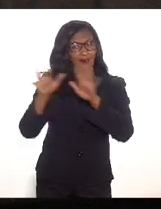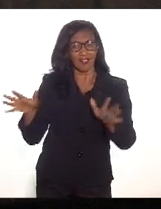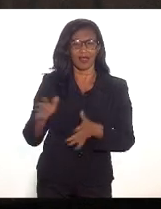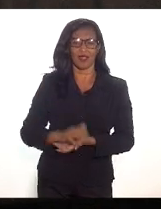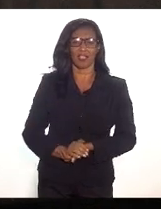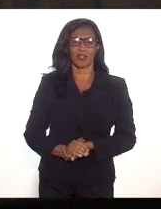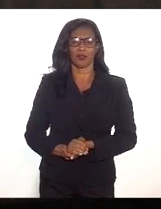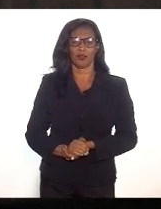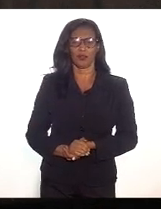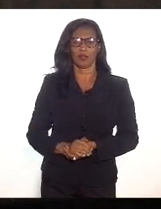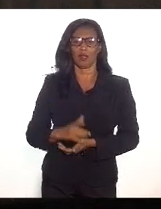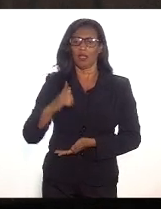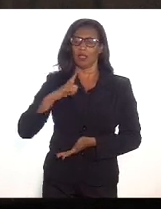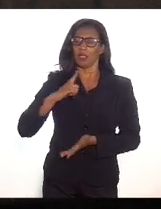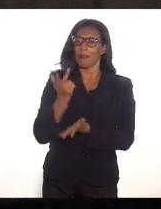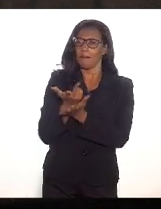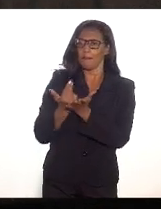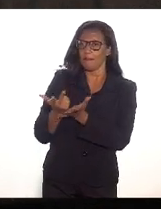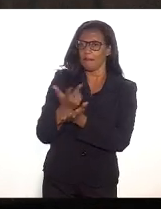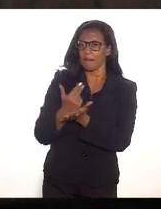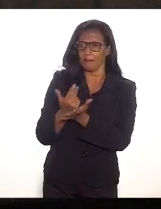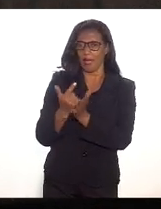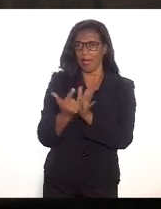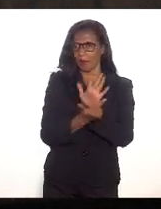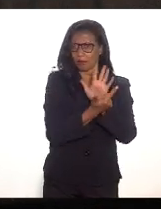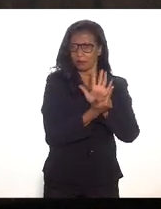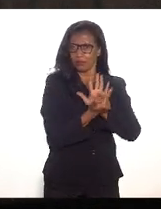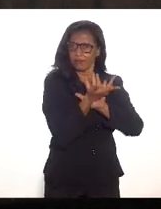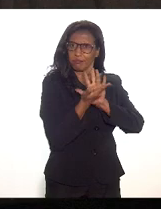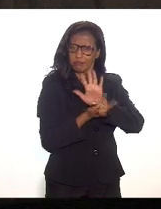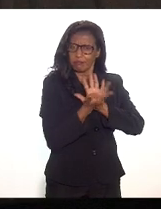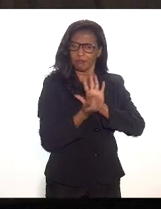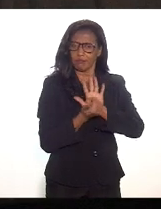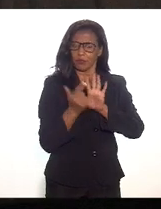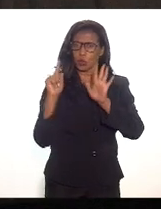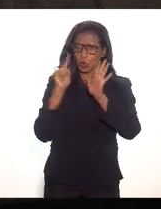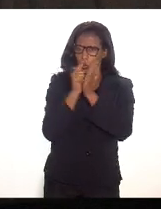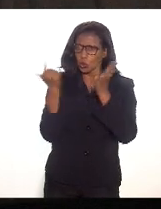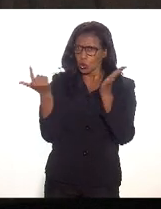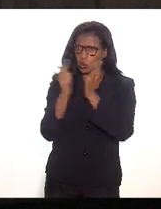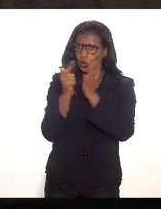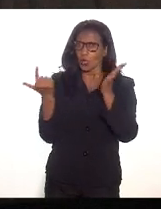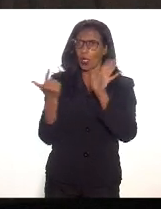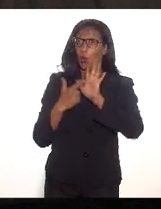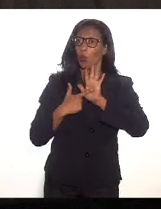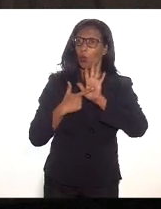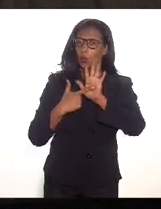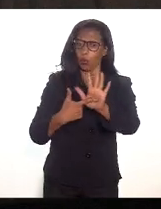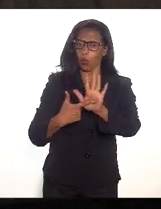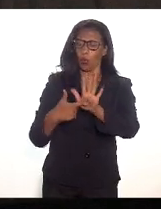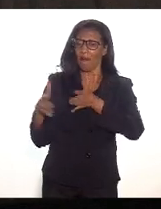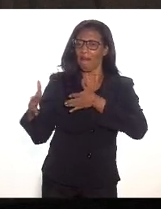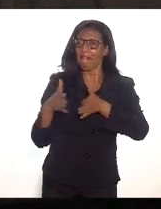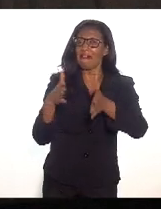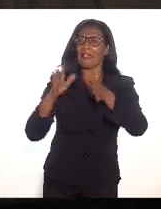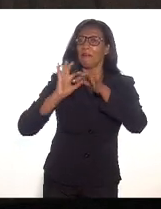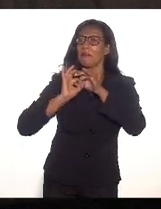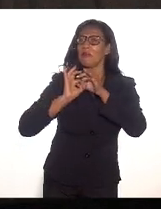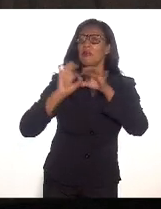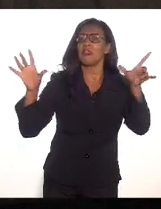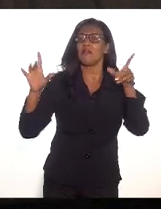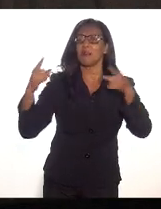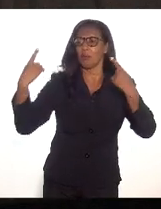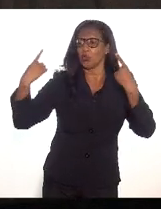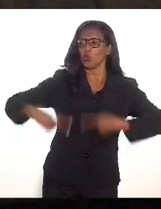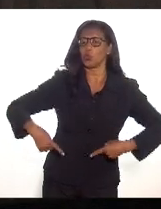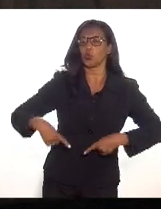mas claro que nunca. Tem aqui um mapinha aqui, ó, um mapa do jornal Globo, dizendo caminho livre para a disputa pela SEDAI.